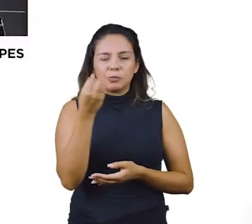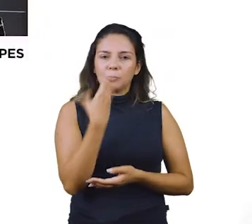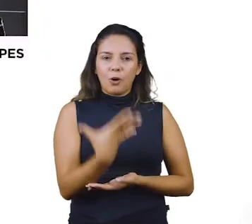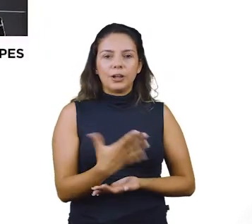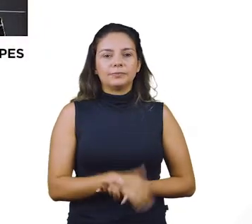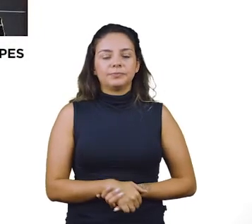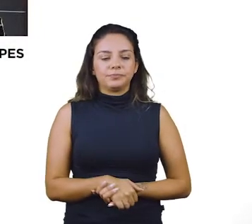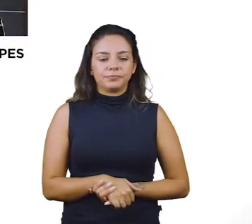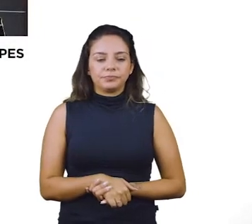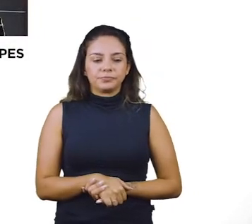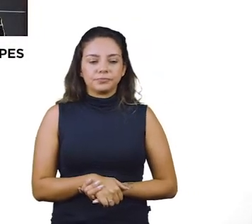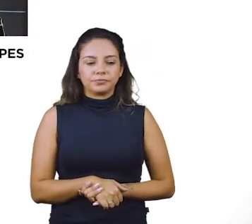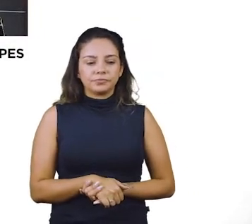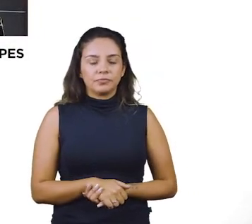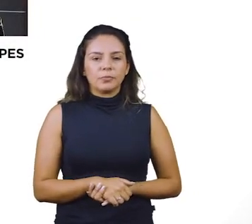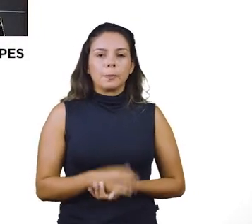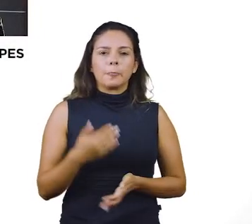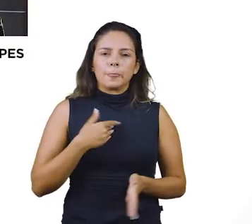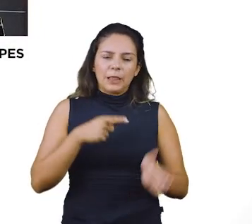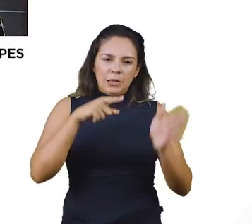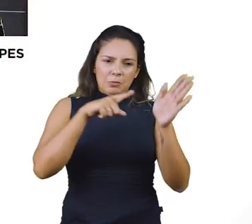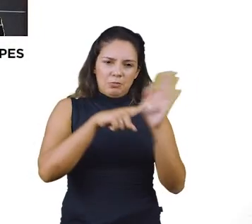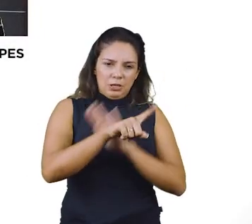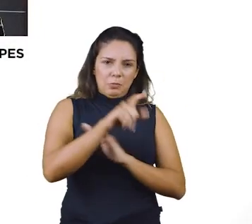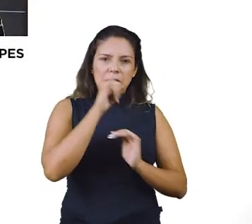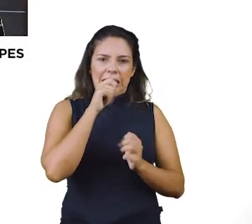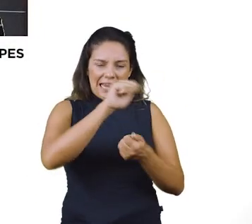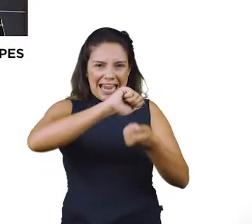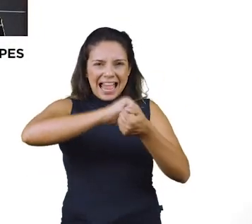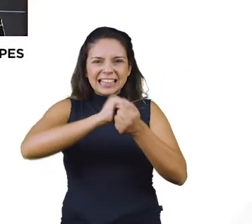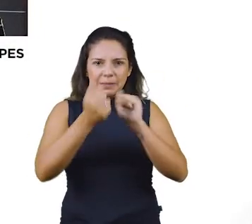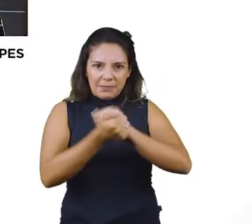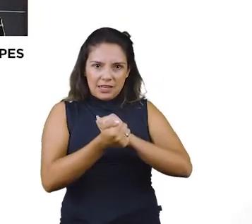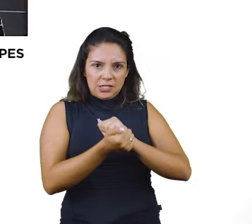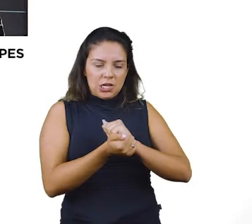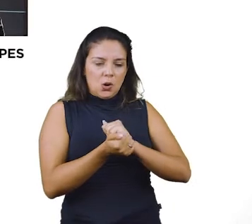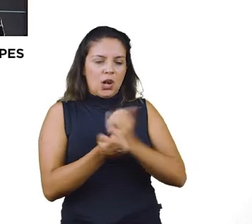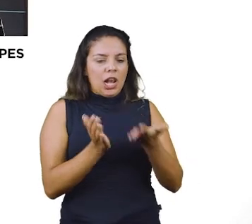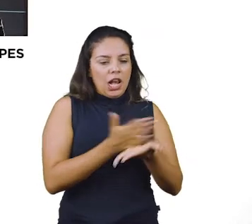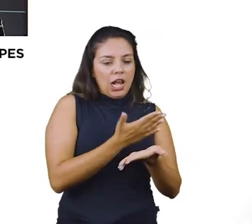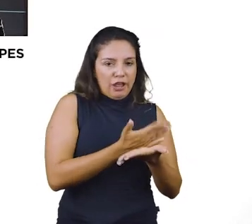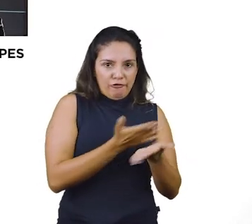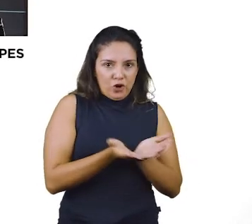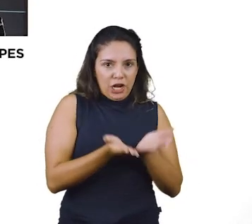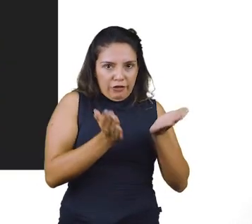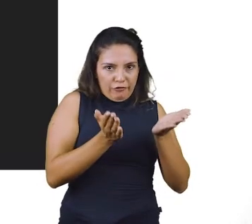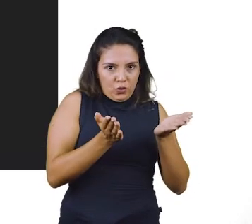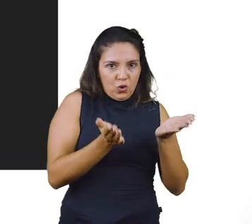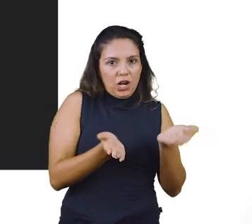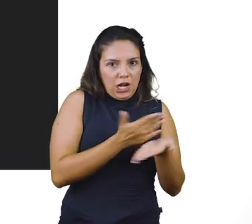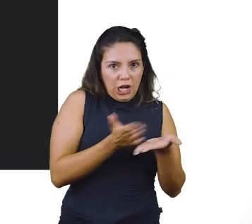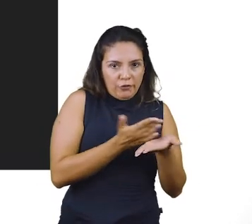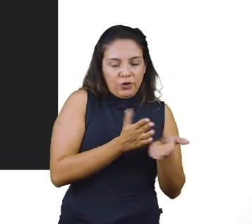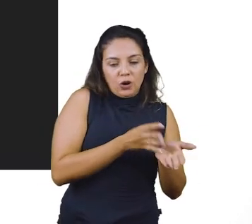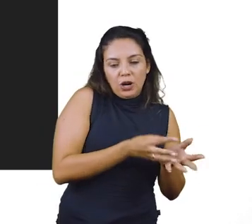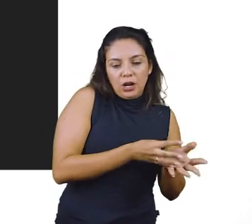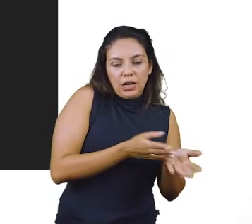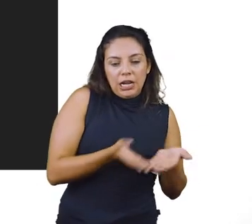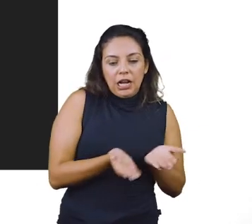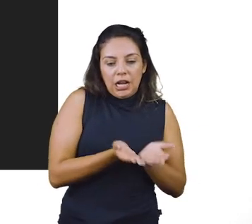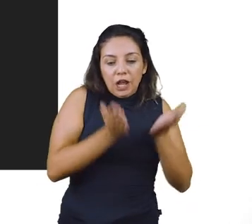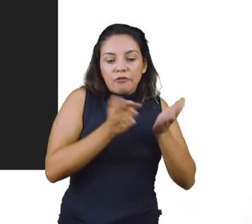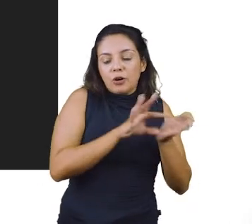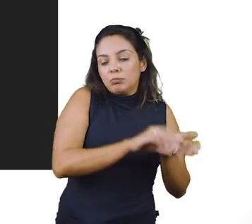Agora, você ficou frustrado com alguma adaptação? Falei, não era isso, pegaram para o outro lado, não ficou bom? Ou tudo ficou do seu